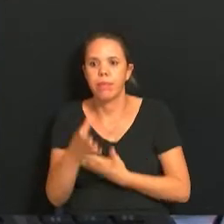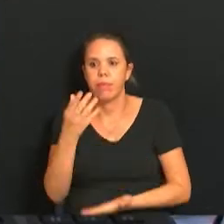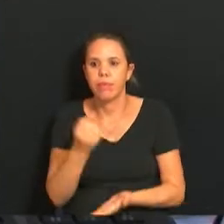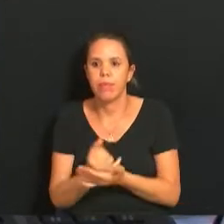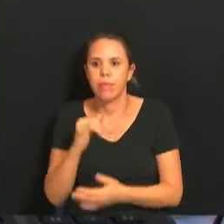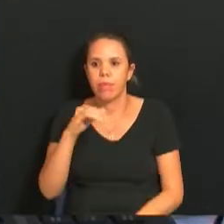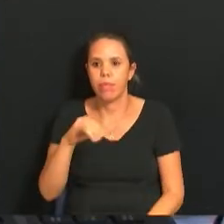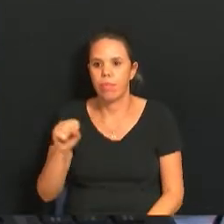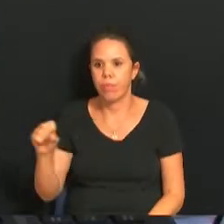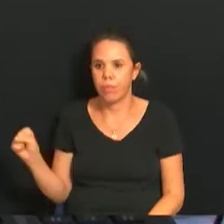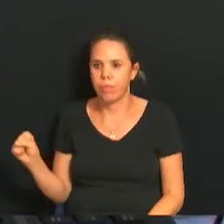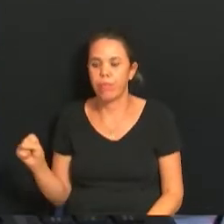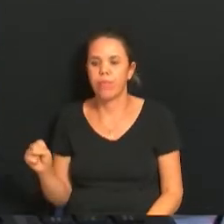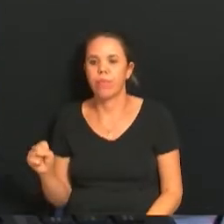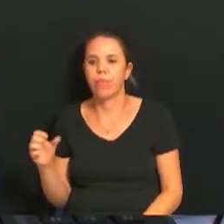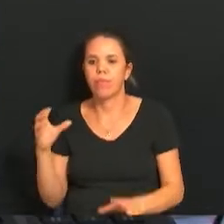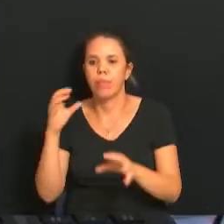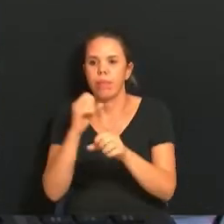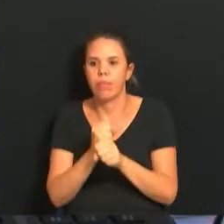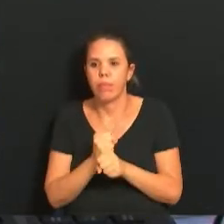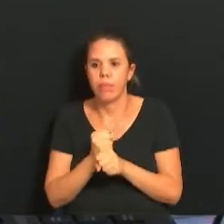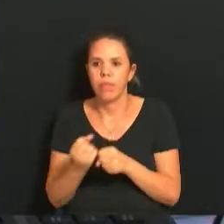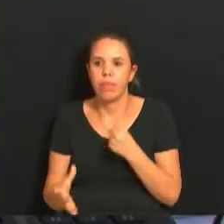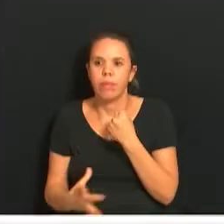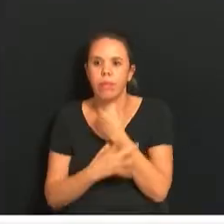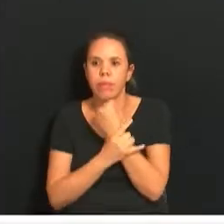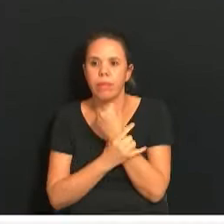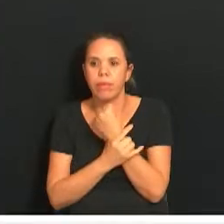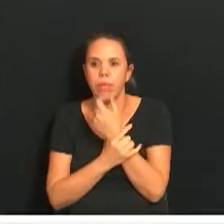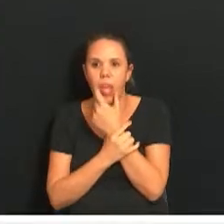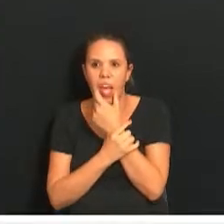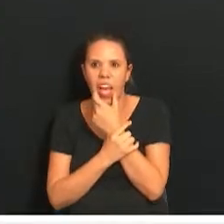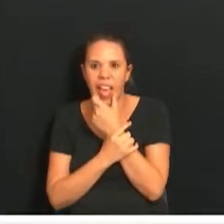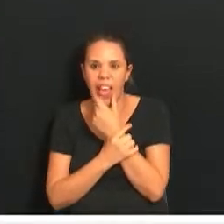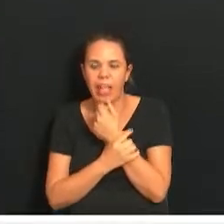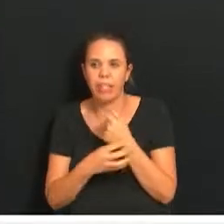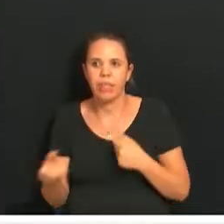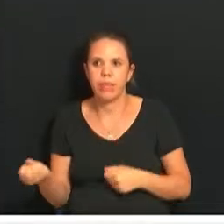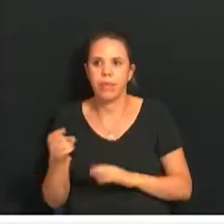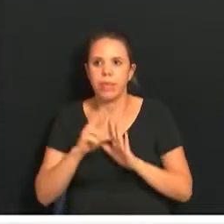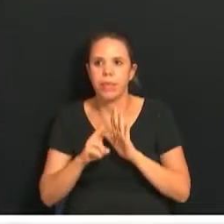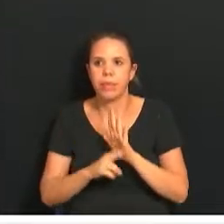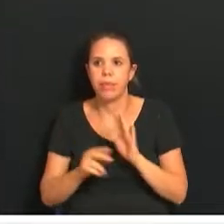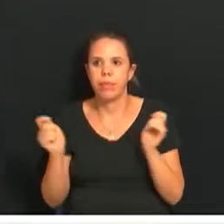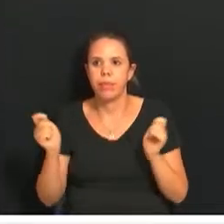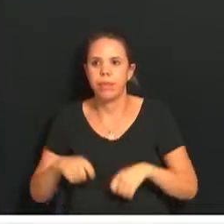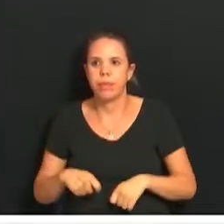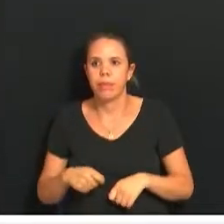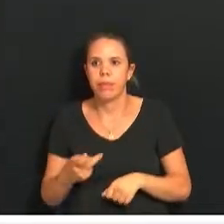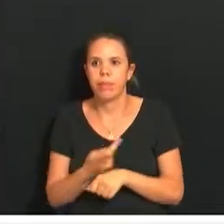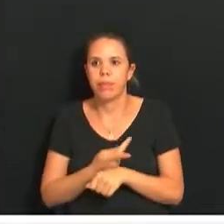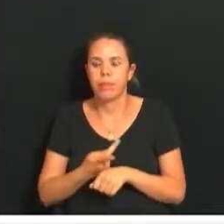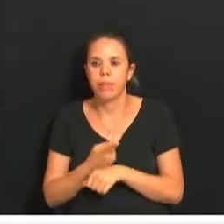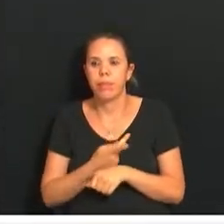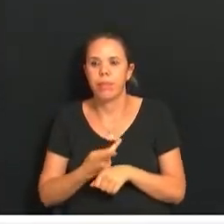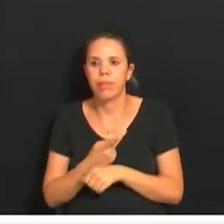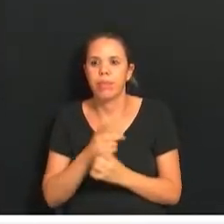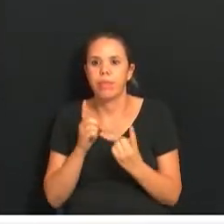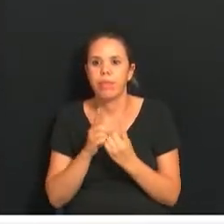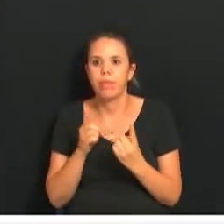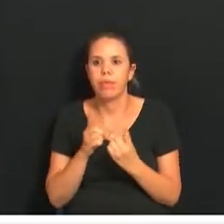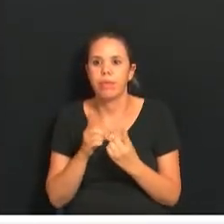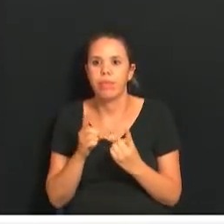INSS, então juntou tudo para o nível de segurança ser aumentado. A nova regra também vale para quem procurar o serviço para